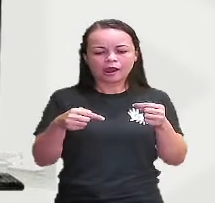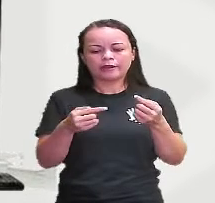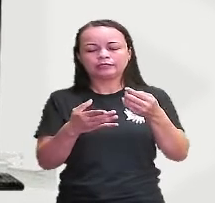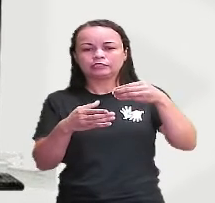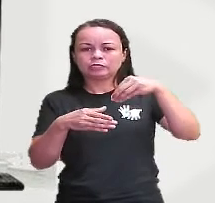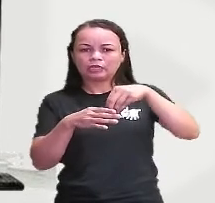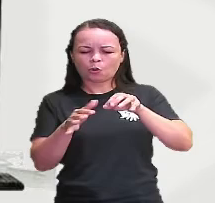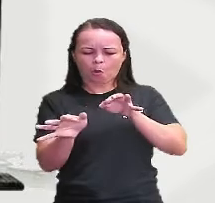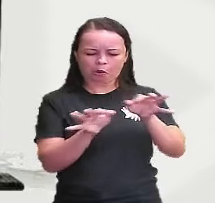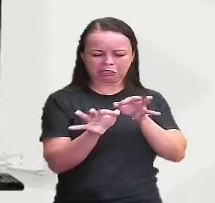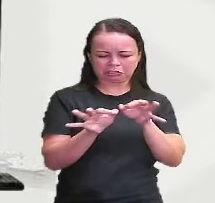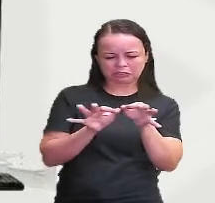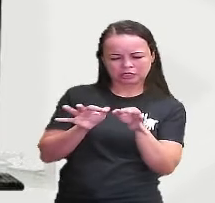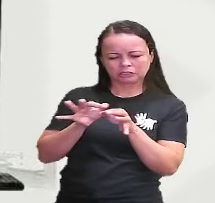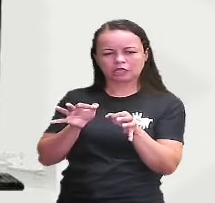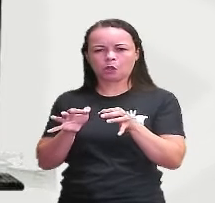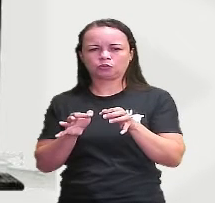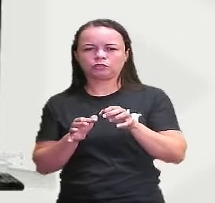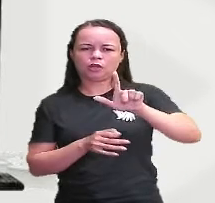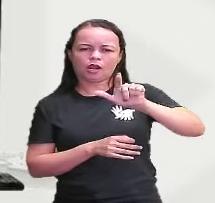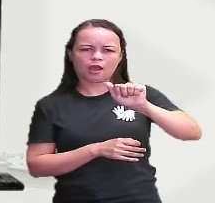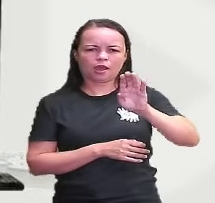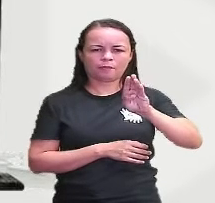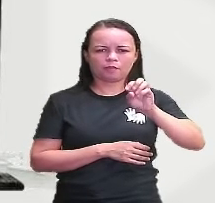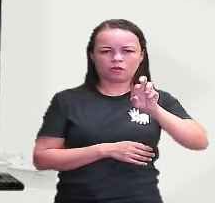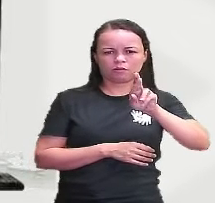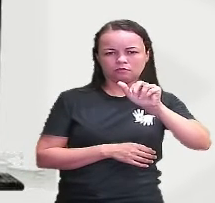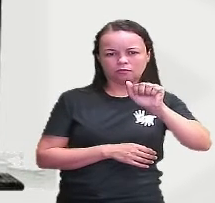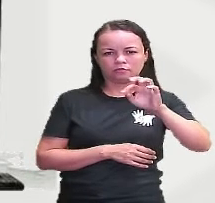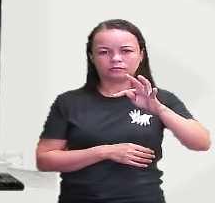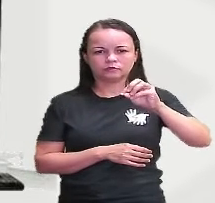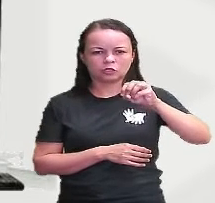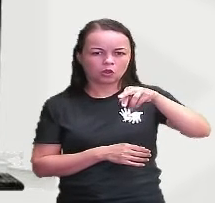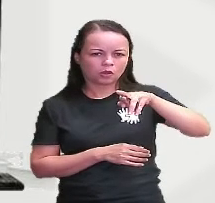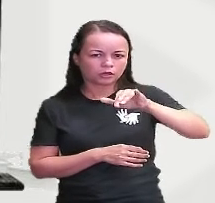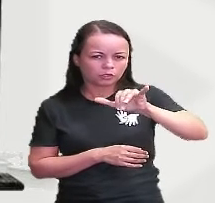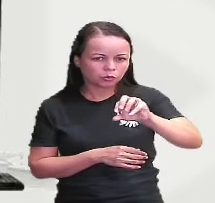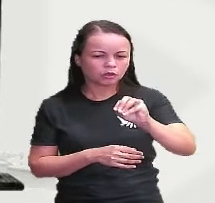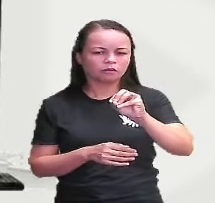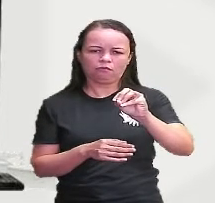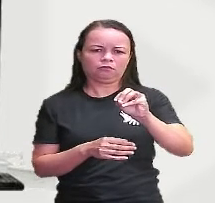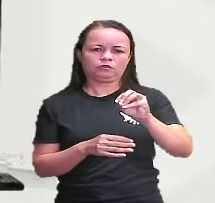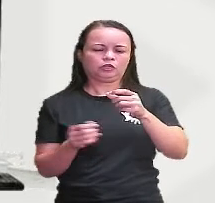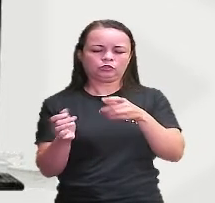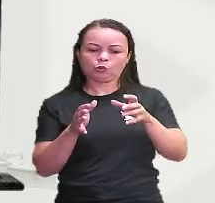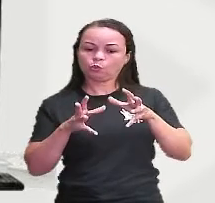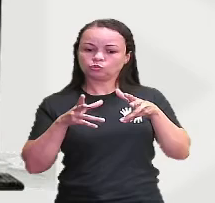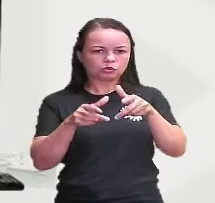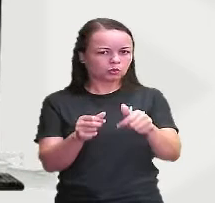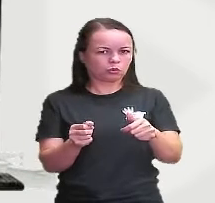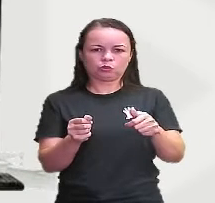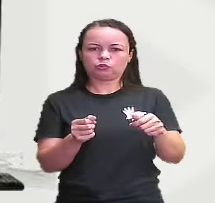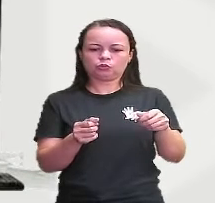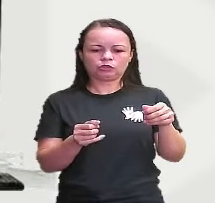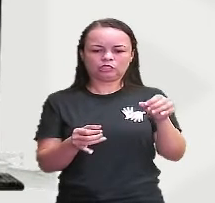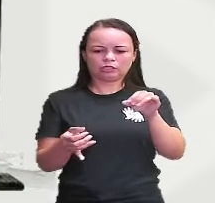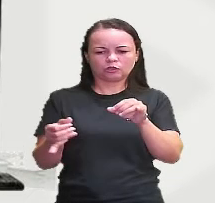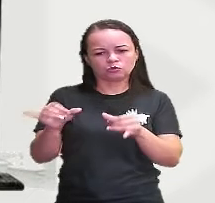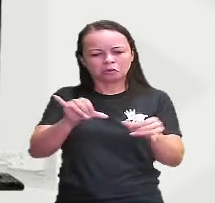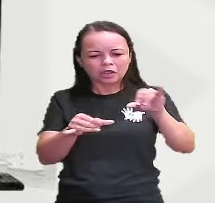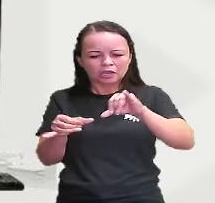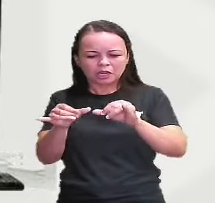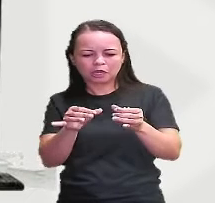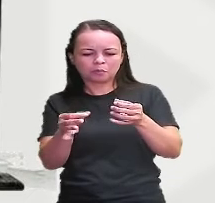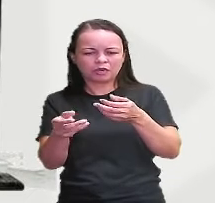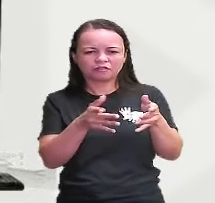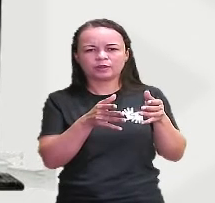altamente equipado, com todas aquelas ferramentas, com aquelas substâncias que existem no laboratório para a gente